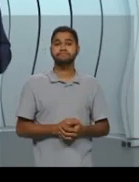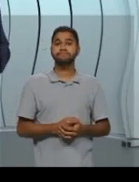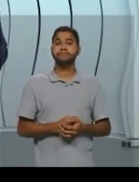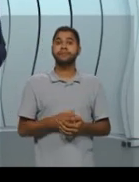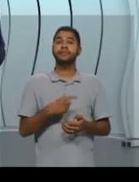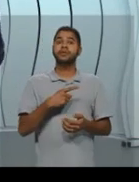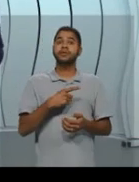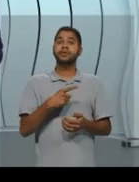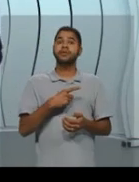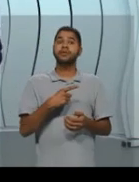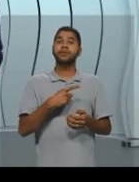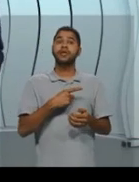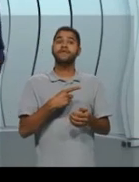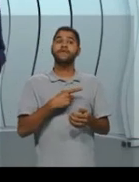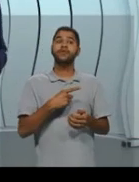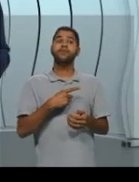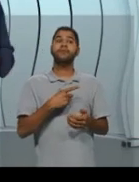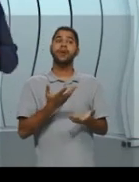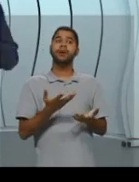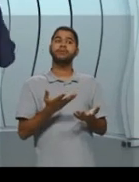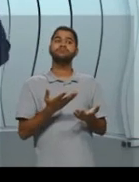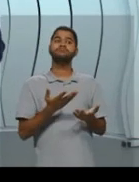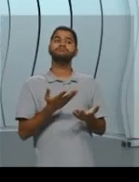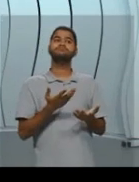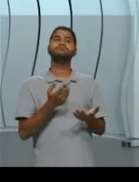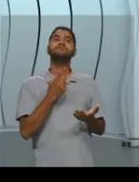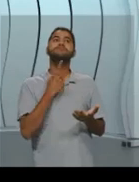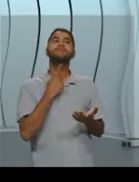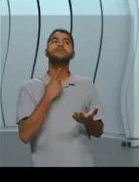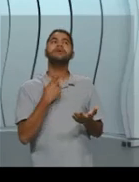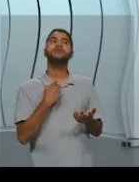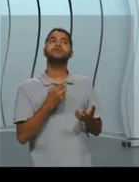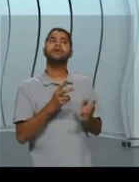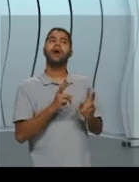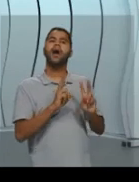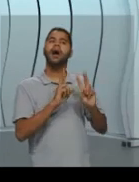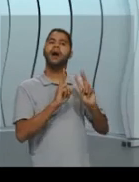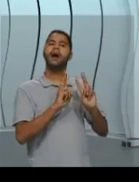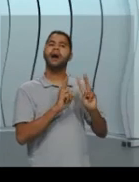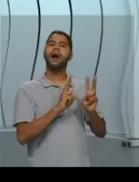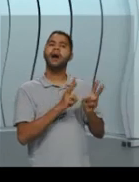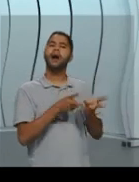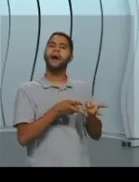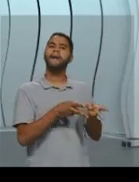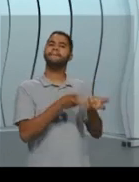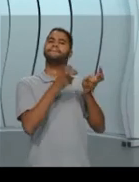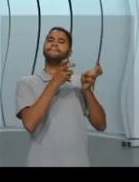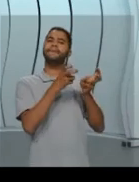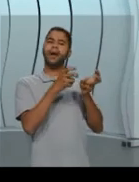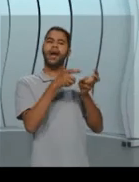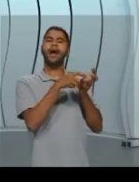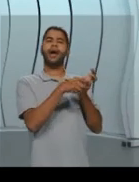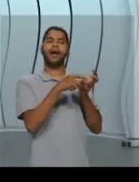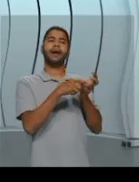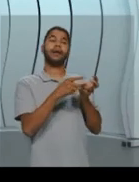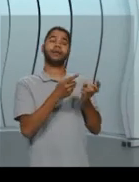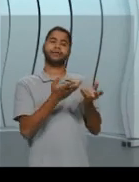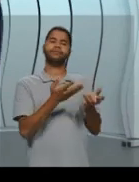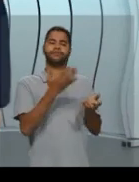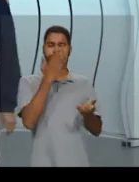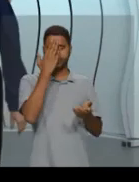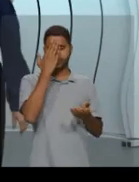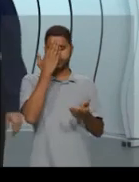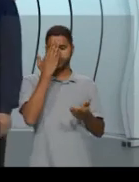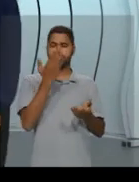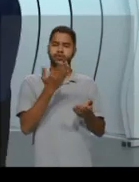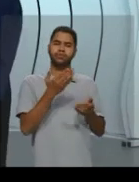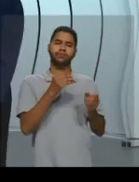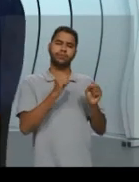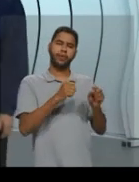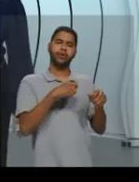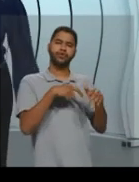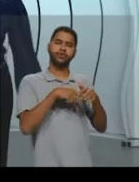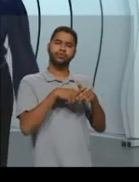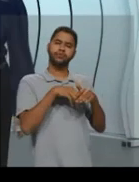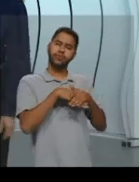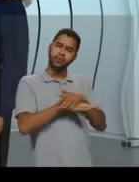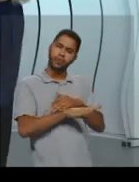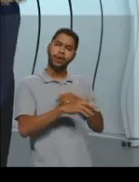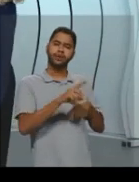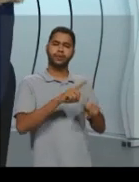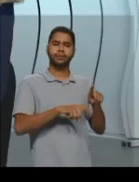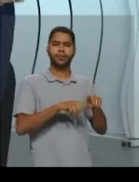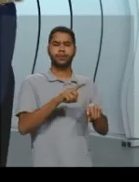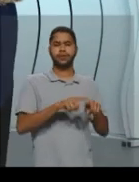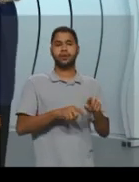uma intenção, né? Ela notou a intenção do aluno. Então, aí a informação está